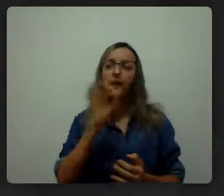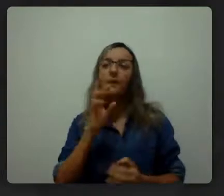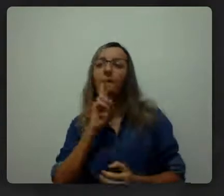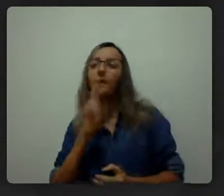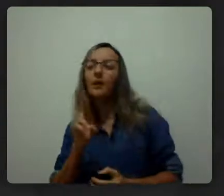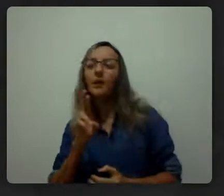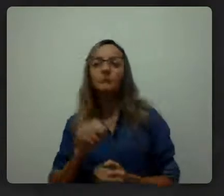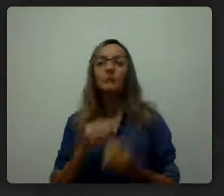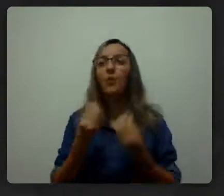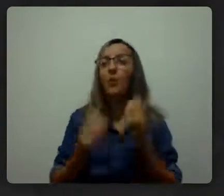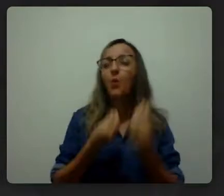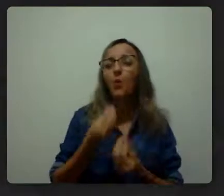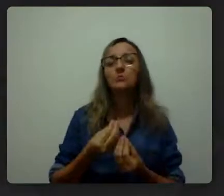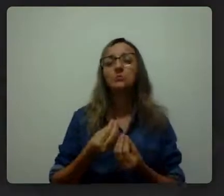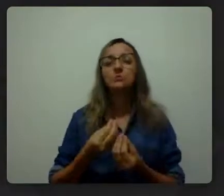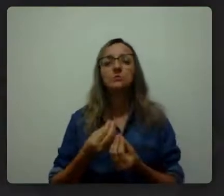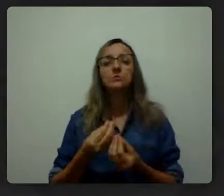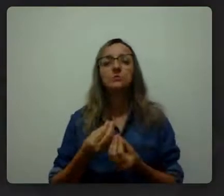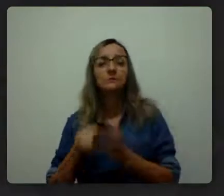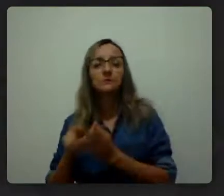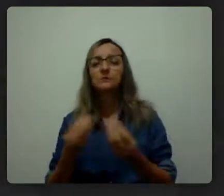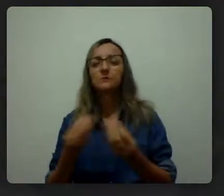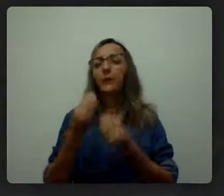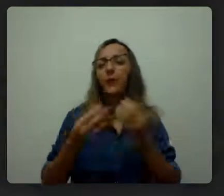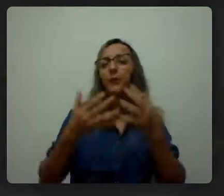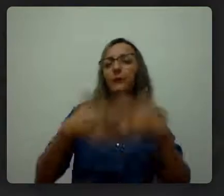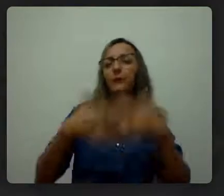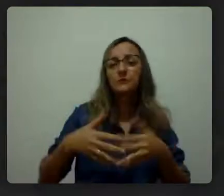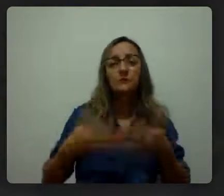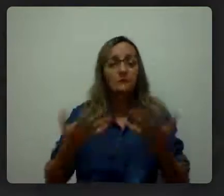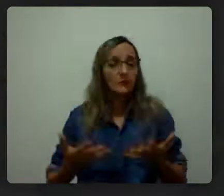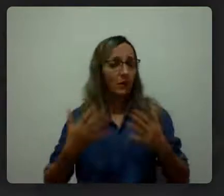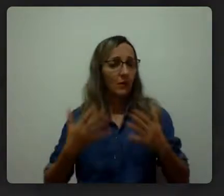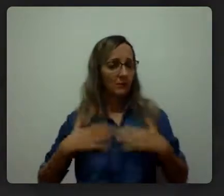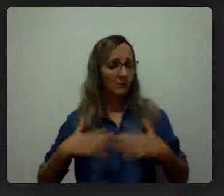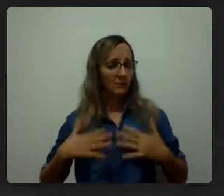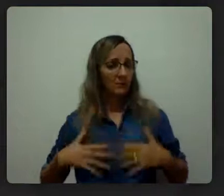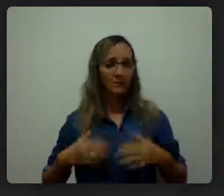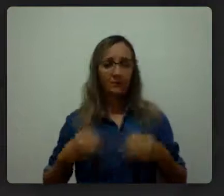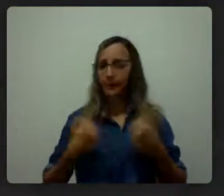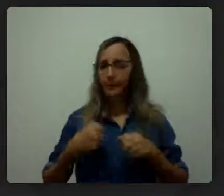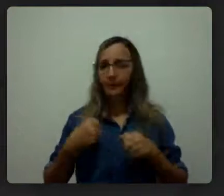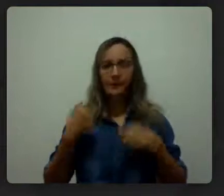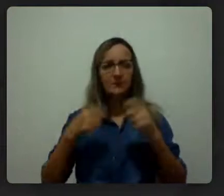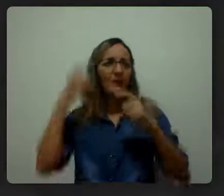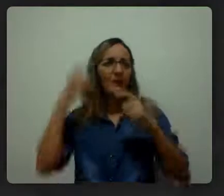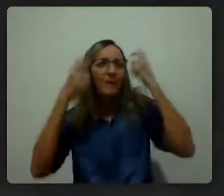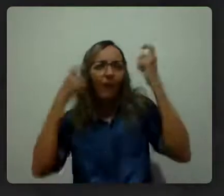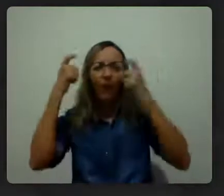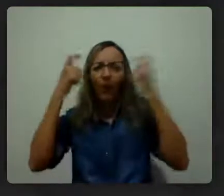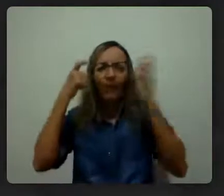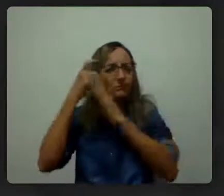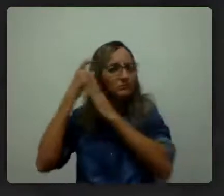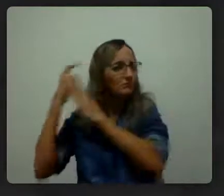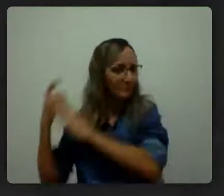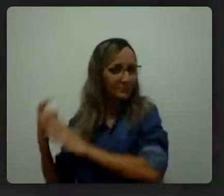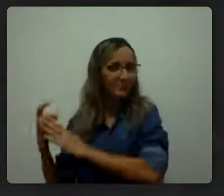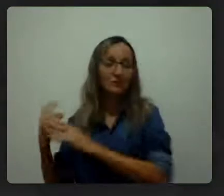prendam em relação às nossas entregas. É muito mais, eles vão querer abusar mesmo do conhecimento que vocês têm, e de como vocês podem